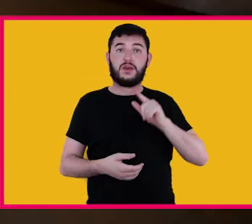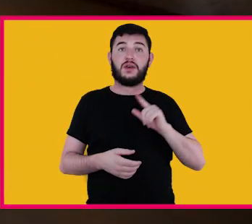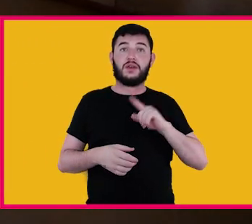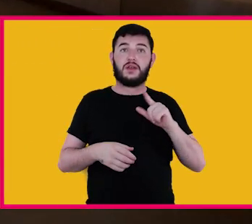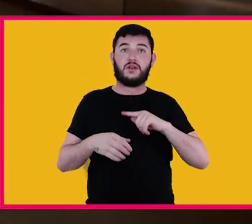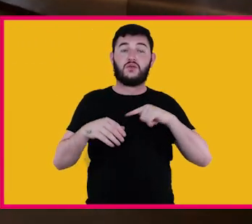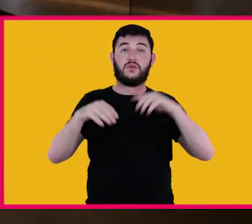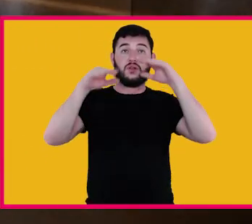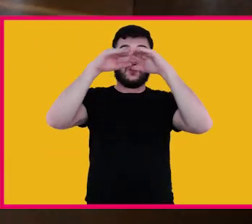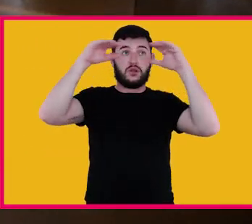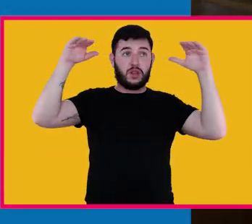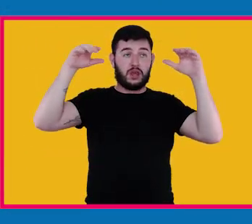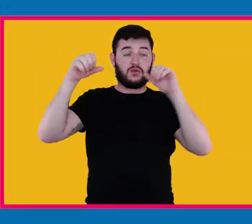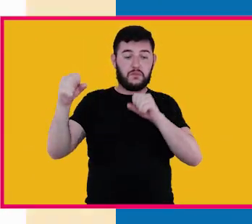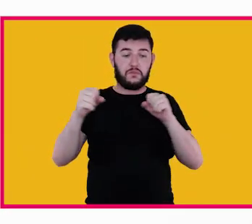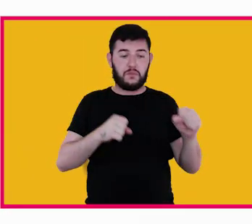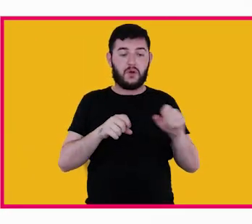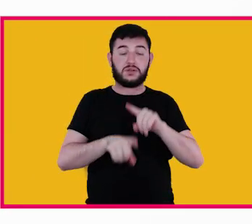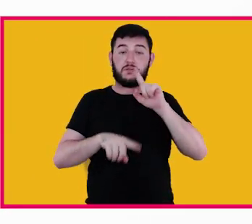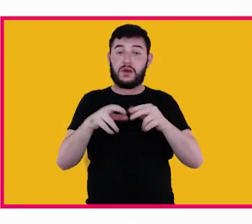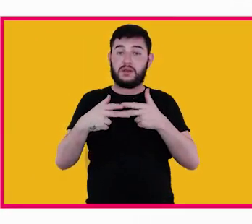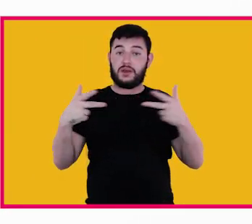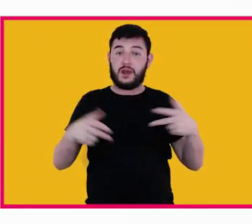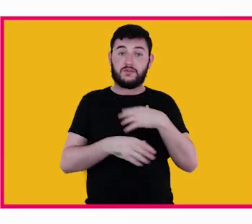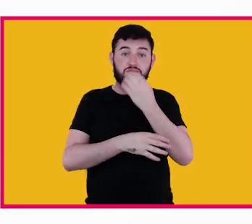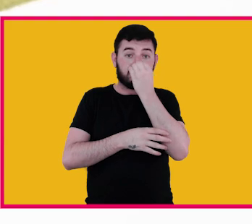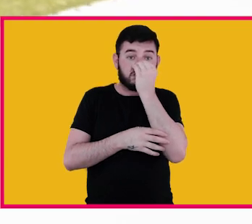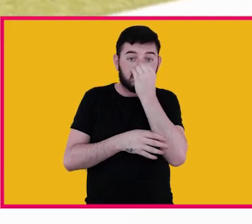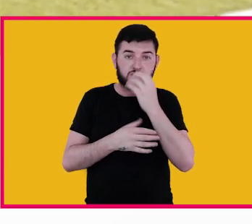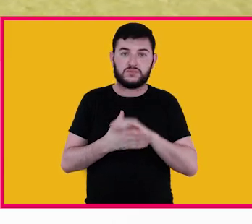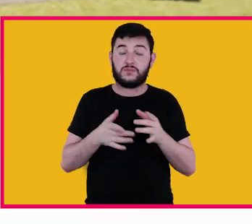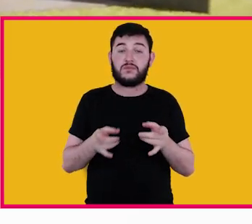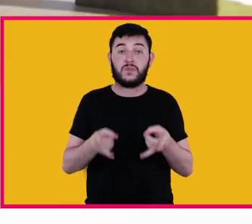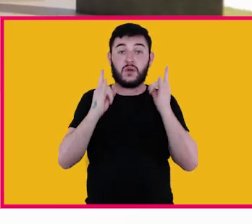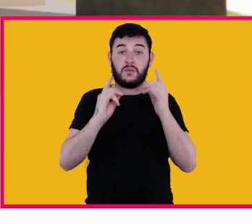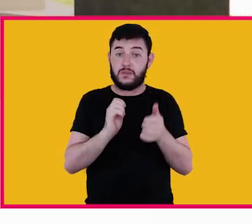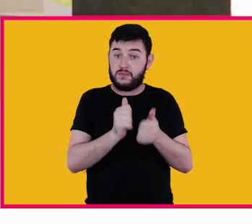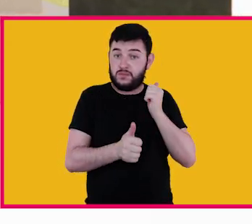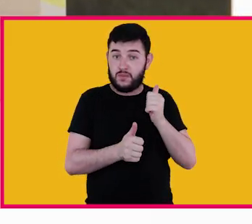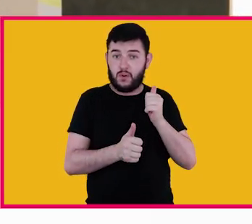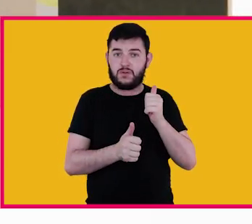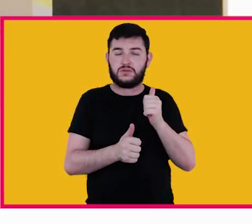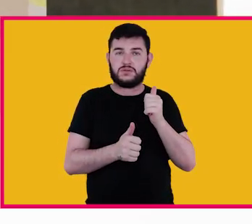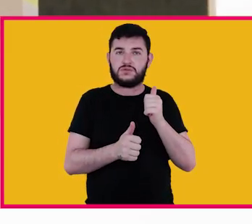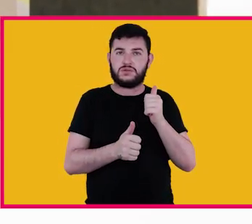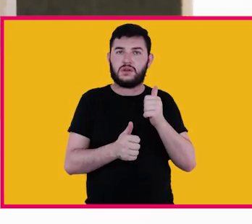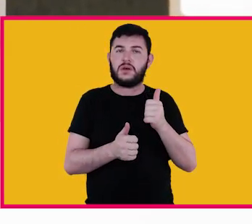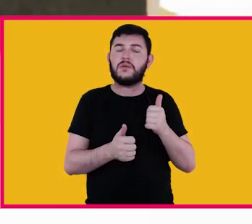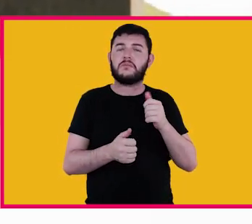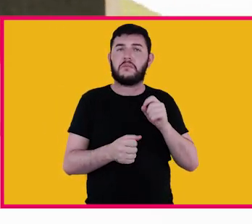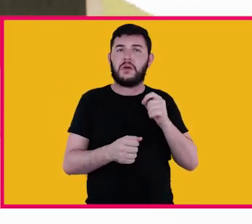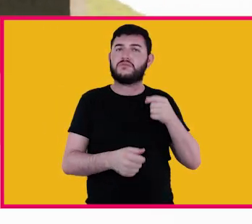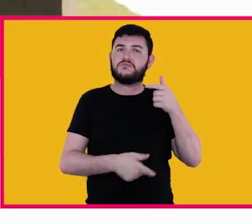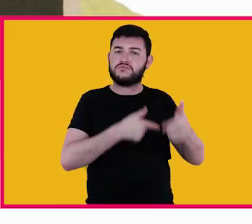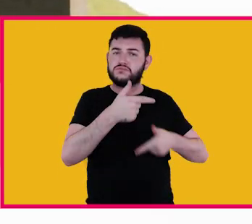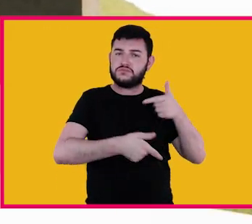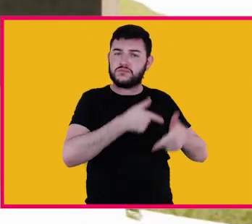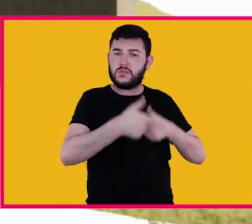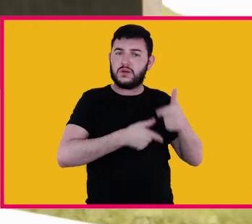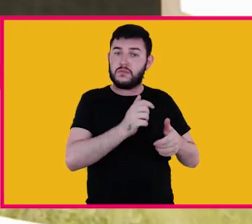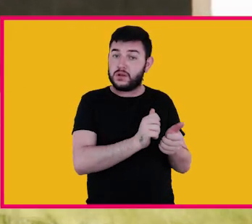para permitir atividades circenses. A chamada quadra policultural foi um módulo pensado para atender às diversas demandas, tanto de